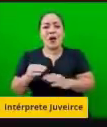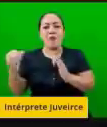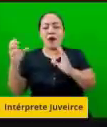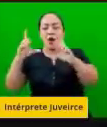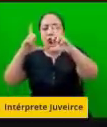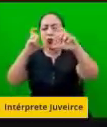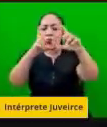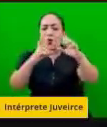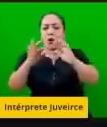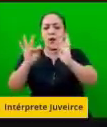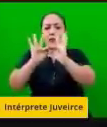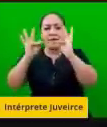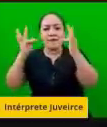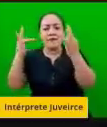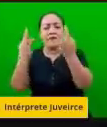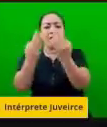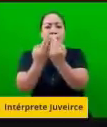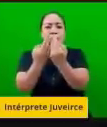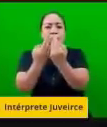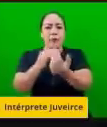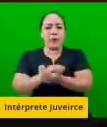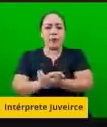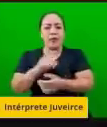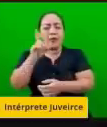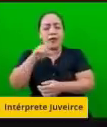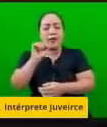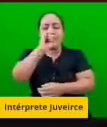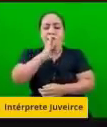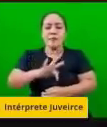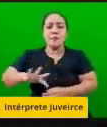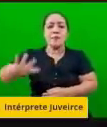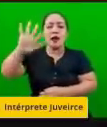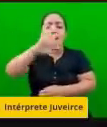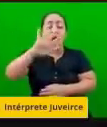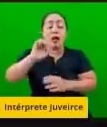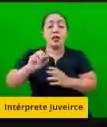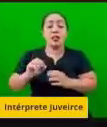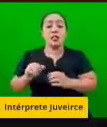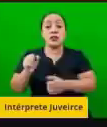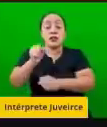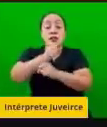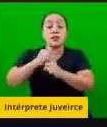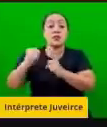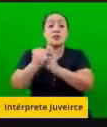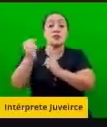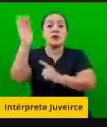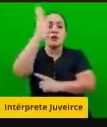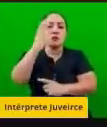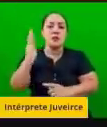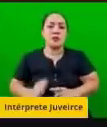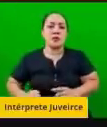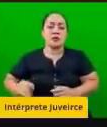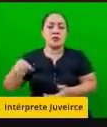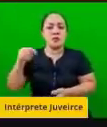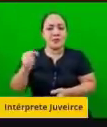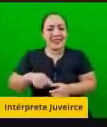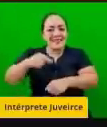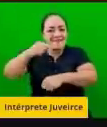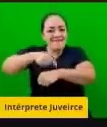sociedade brasileira naquele momento. Então nós temos aqui 4 elementos, 4